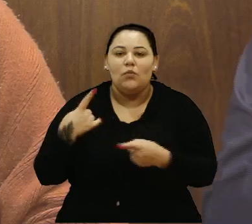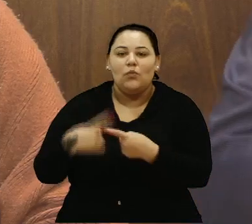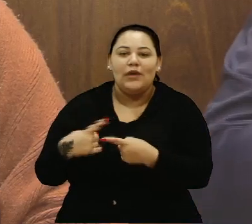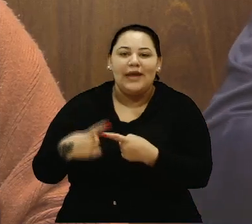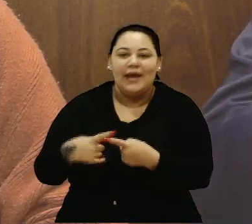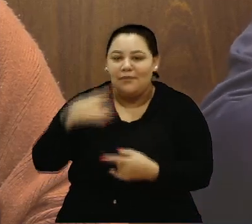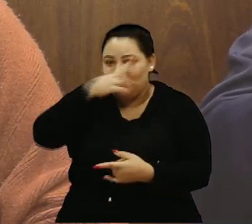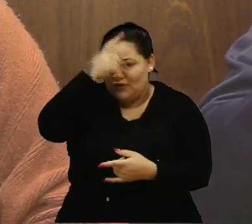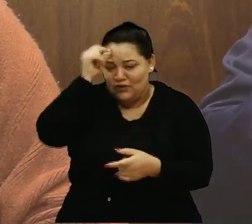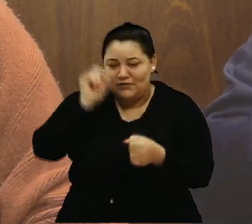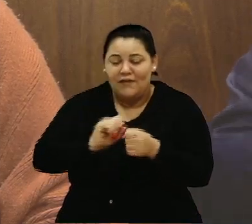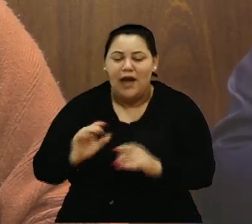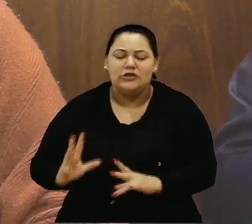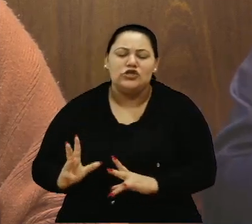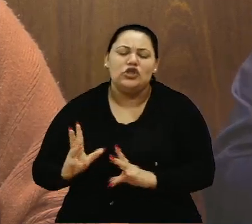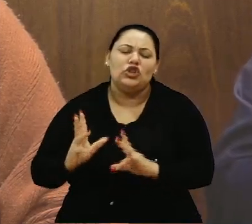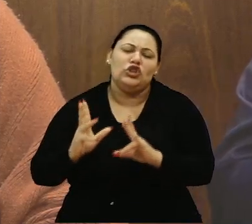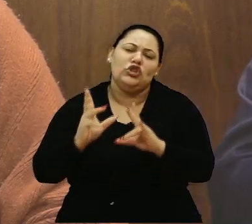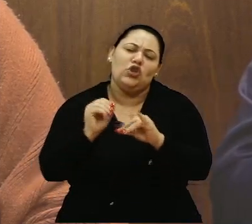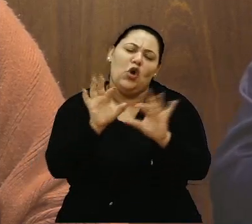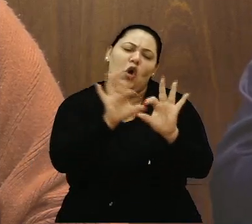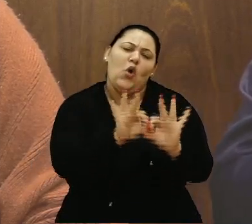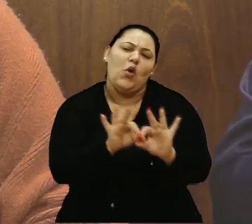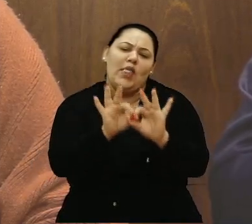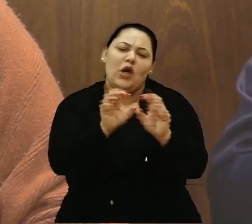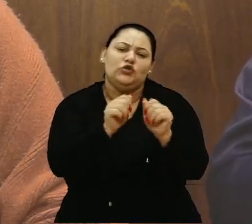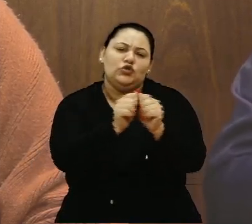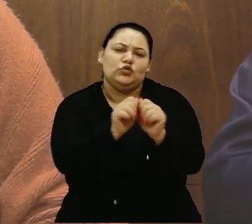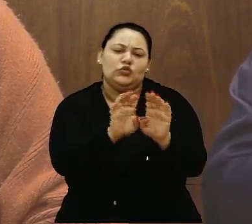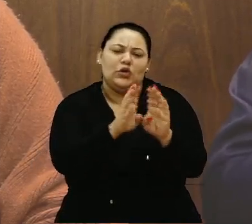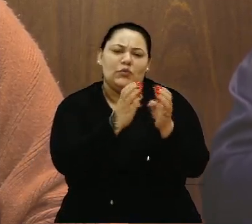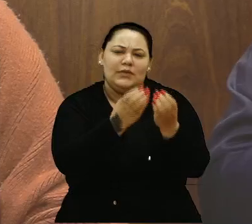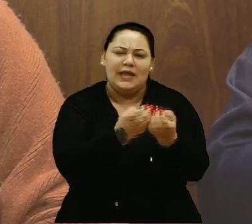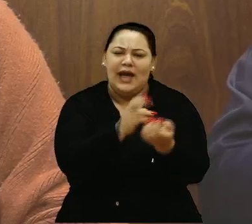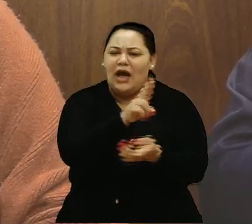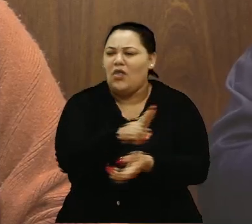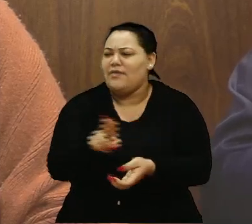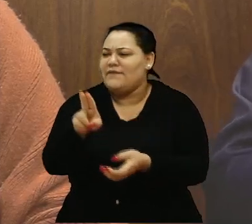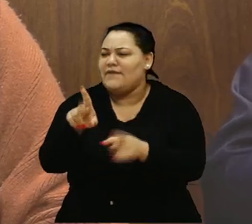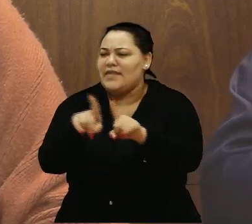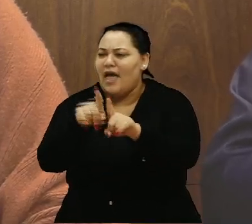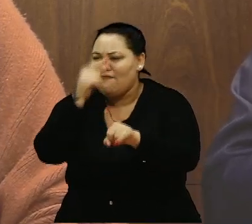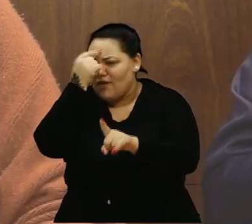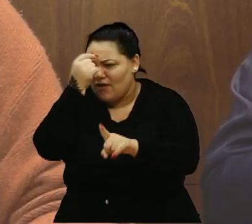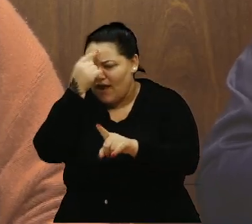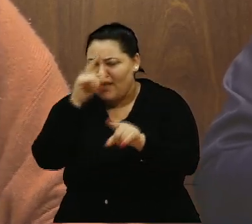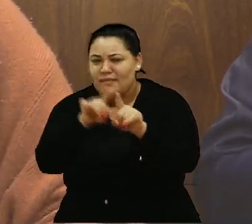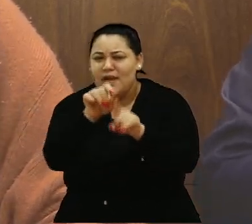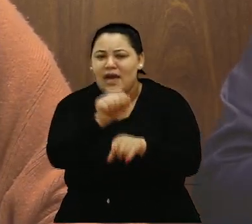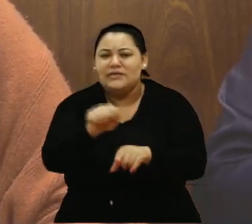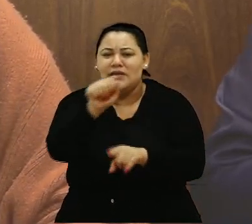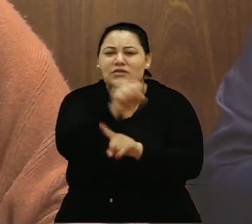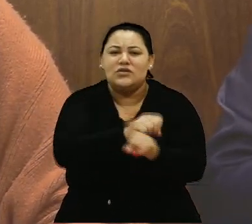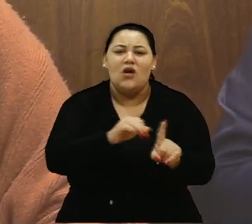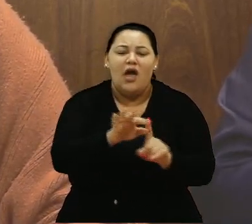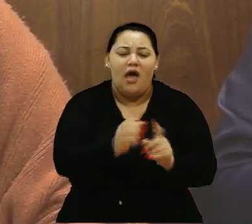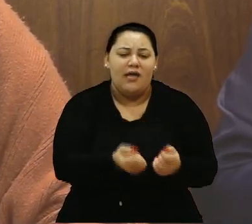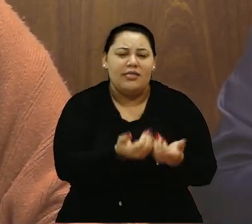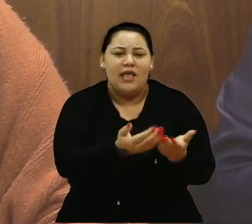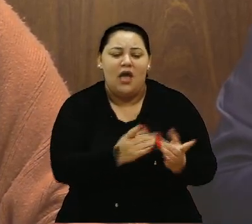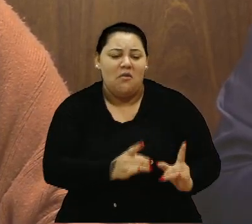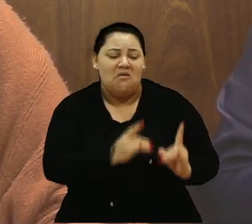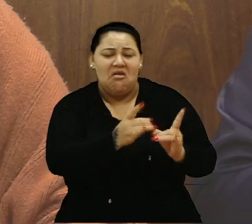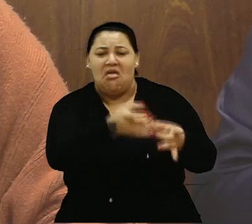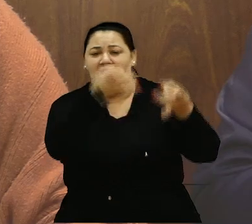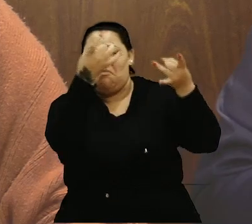Prefeitura faz todo esse enlace junto com a comunidade, com a universidade, né, com a assistência social, entrega os apartamentos e joga para